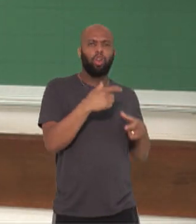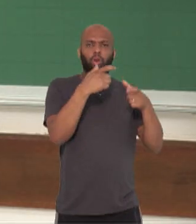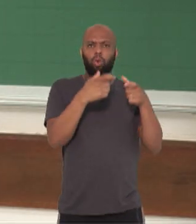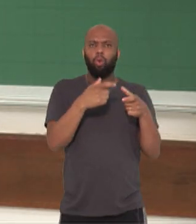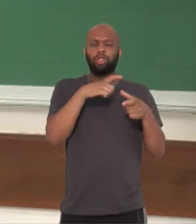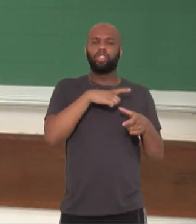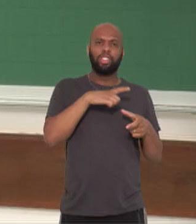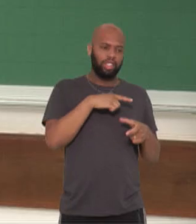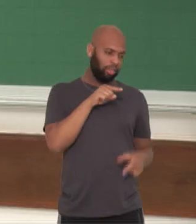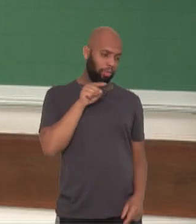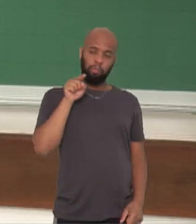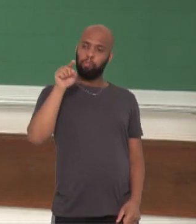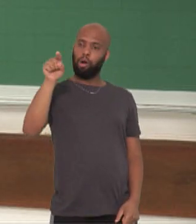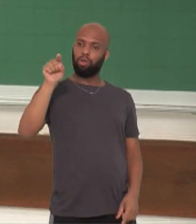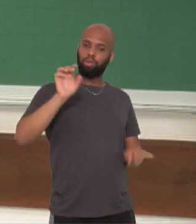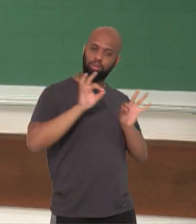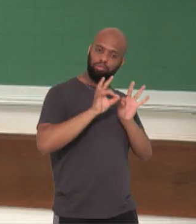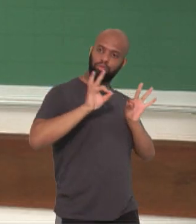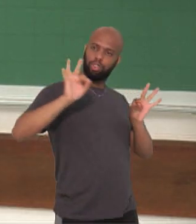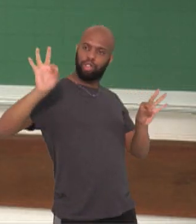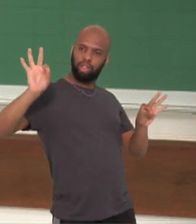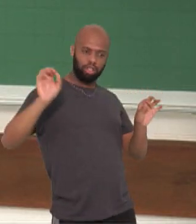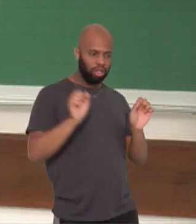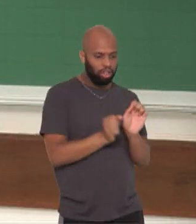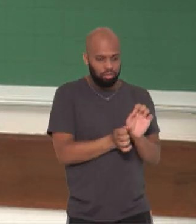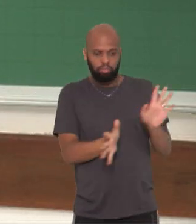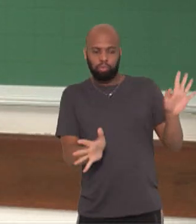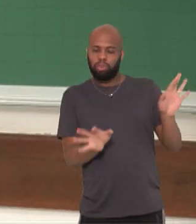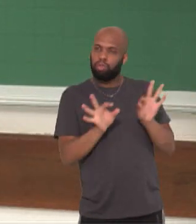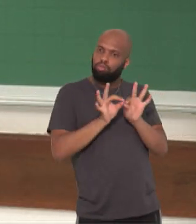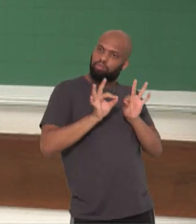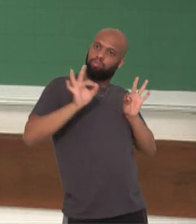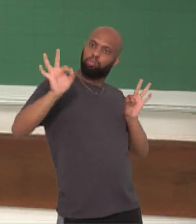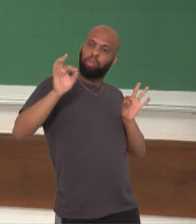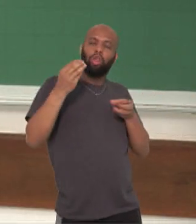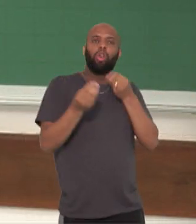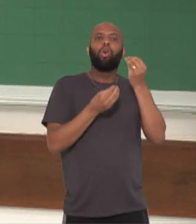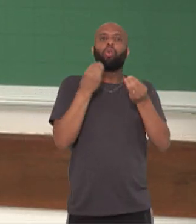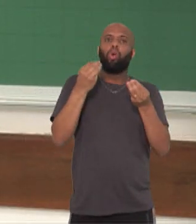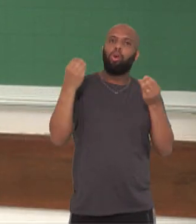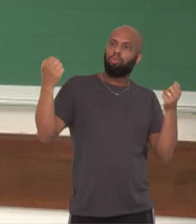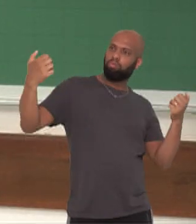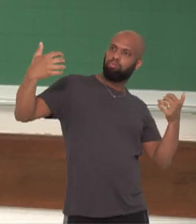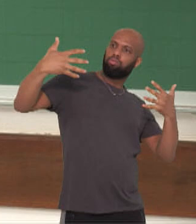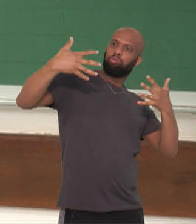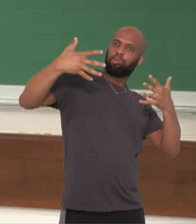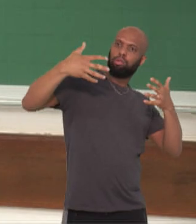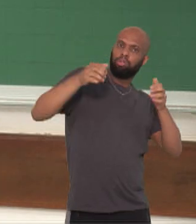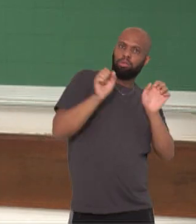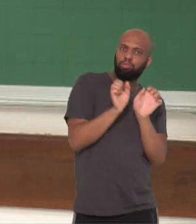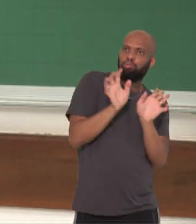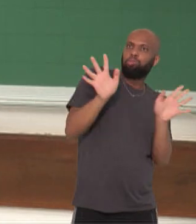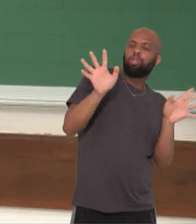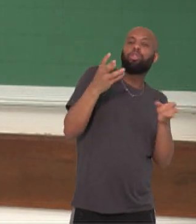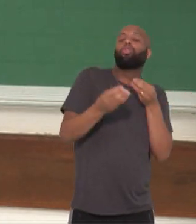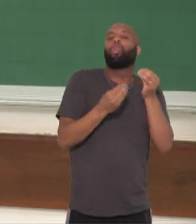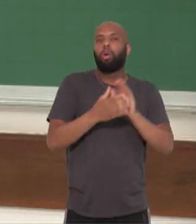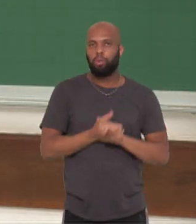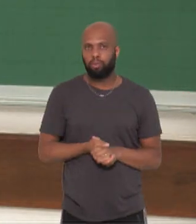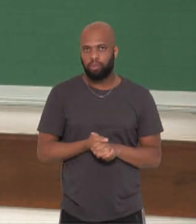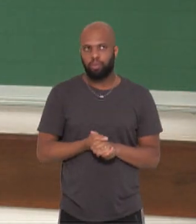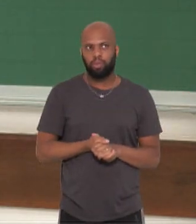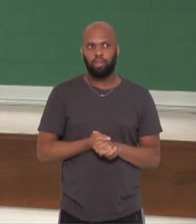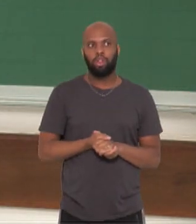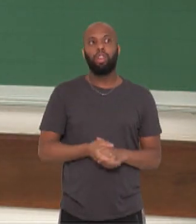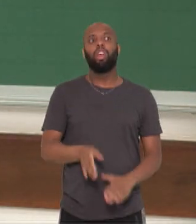carga e onde que está o ponto, para dizer como seria o ponto, como seria o campo elétrico naquele ponto. Vamos supor que